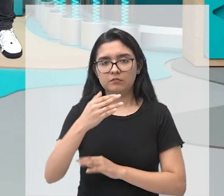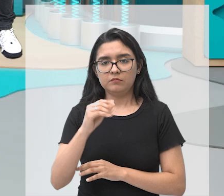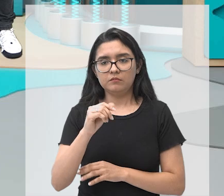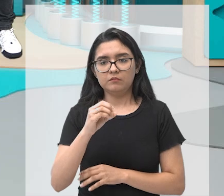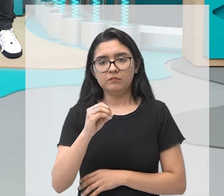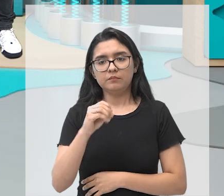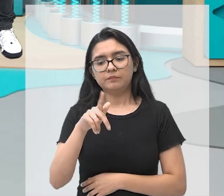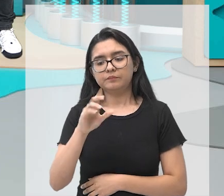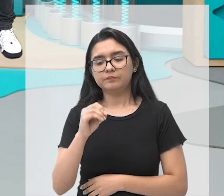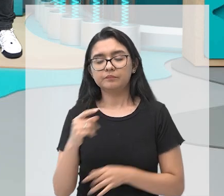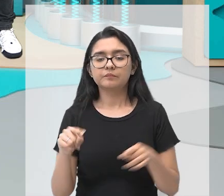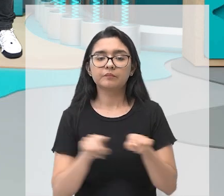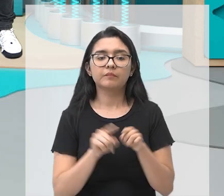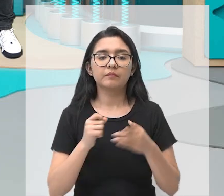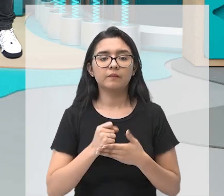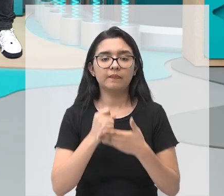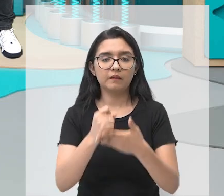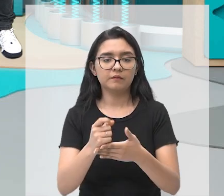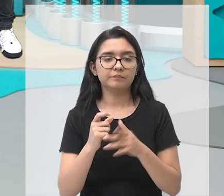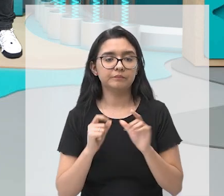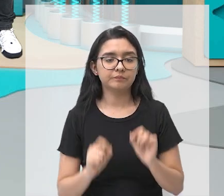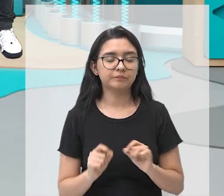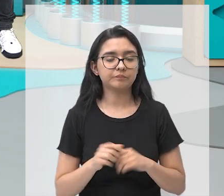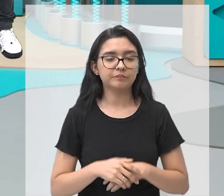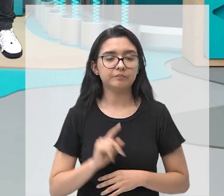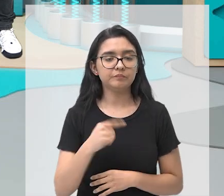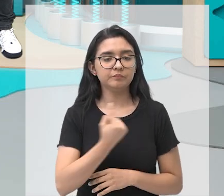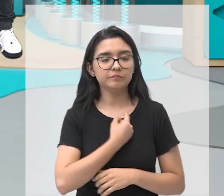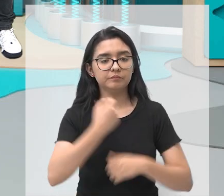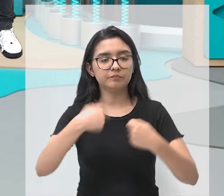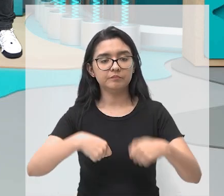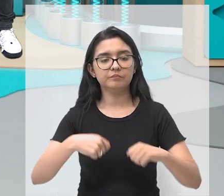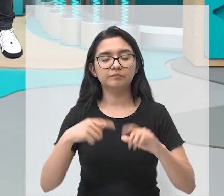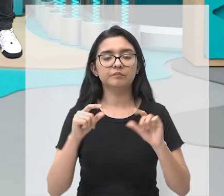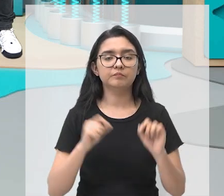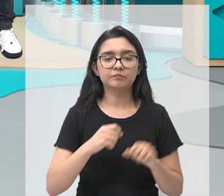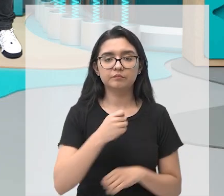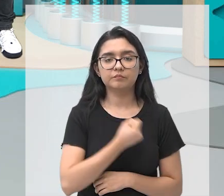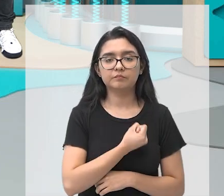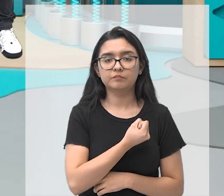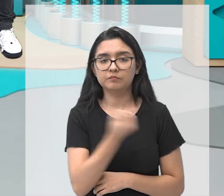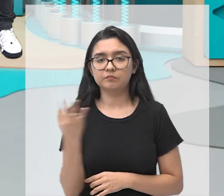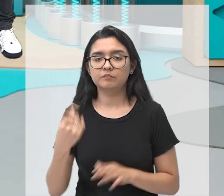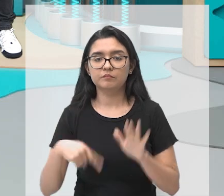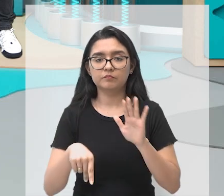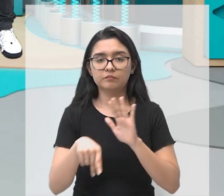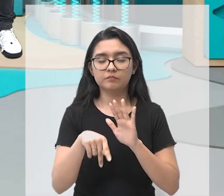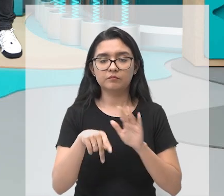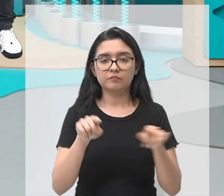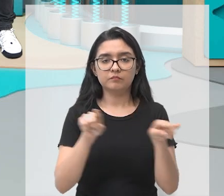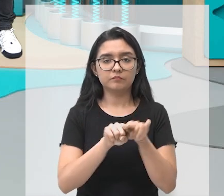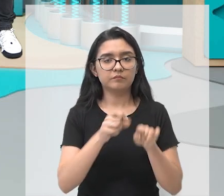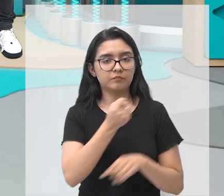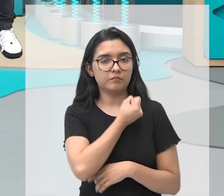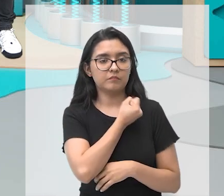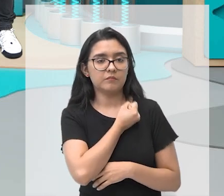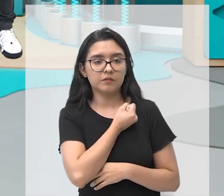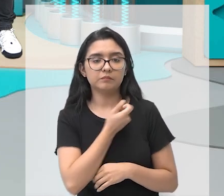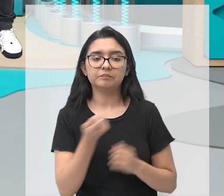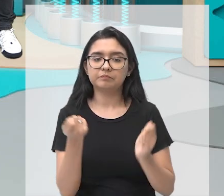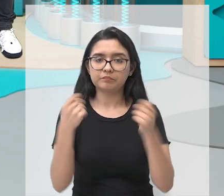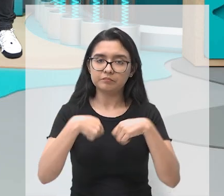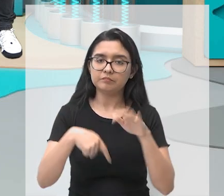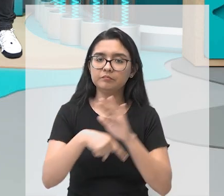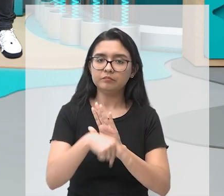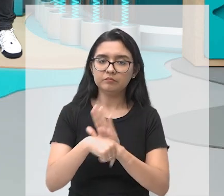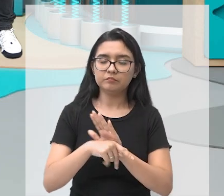vai ajudar na relação que a gente precisa estabelecer entre número e quantidade, é uma das possibilidades